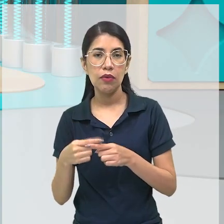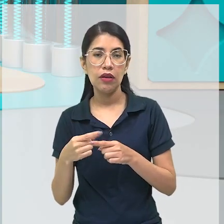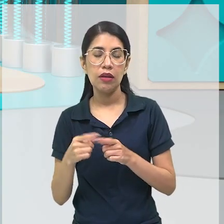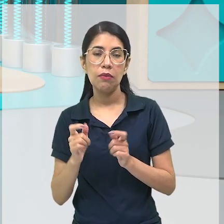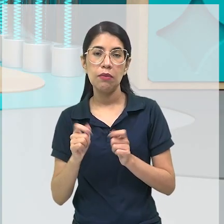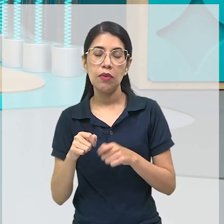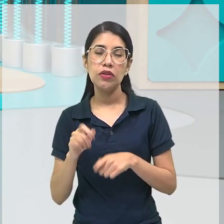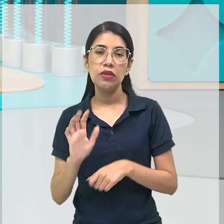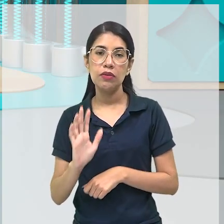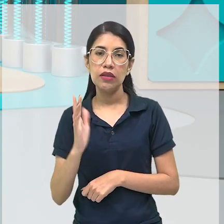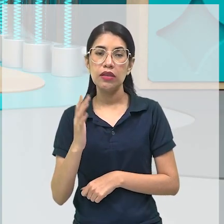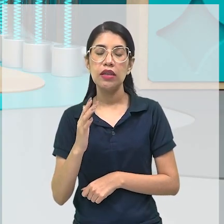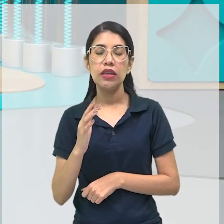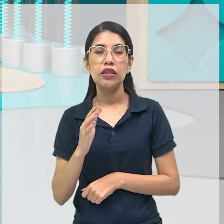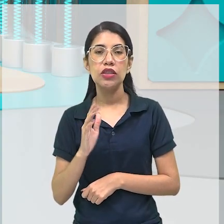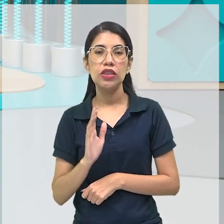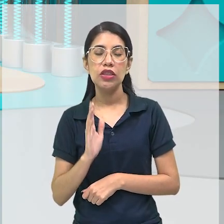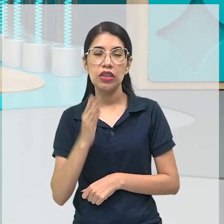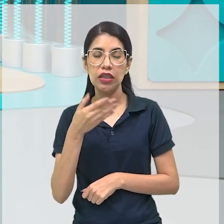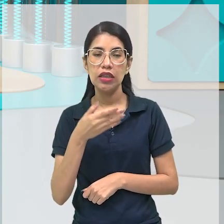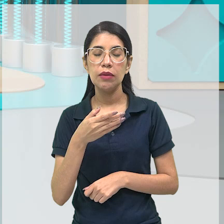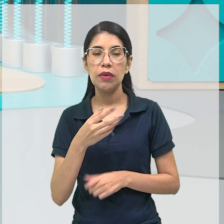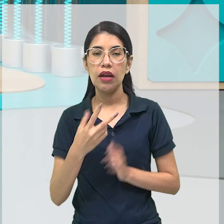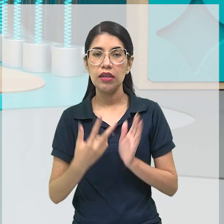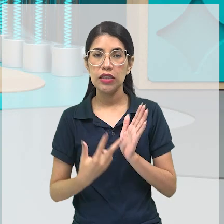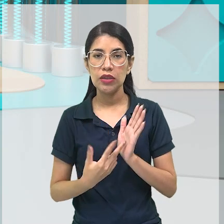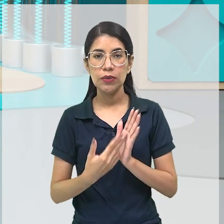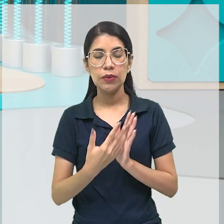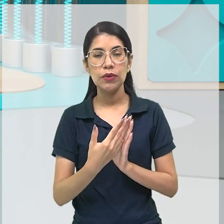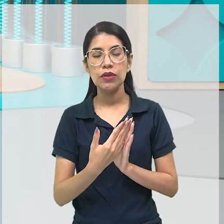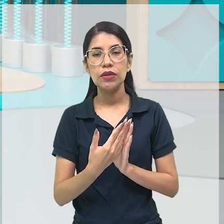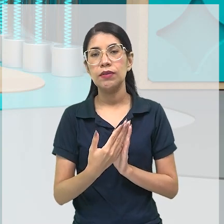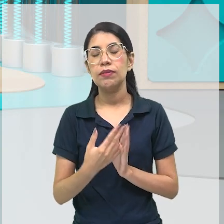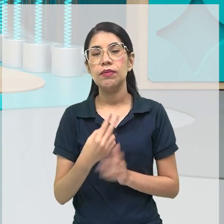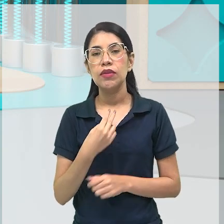vai imediatamente para o centro cirúrgico. E aí ela não pode